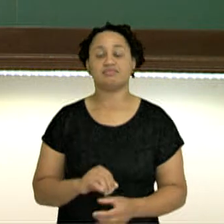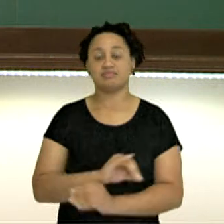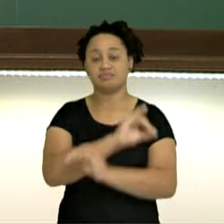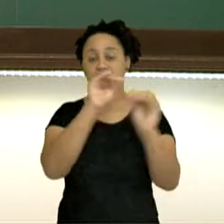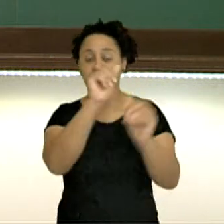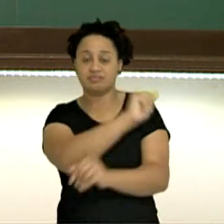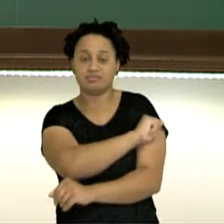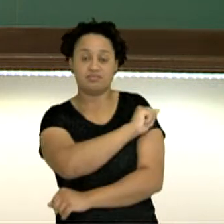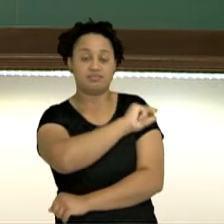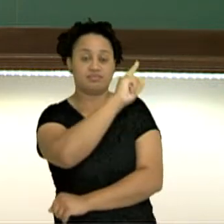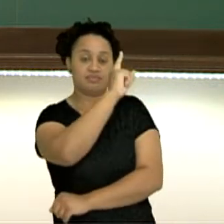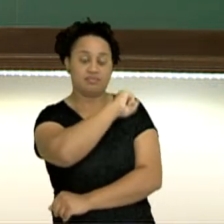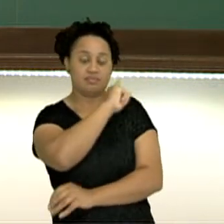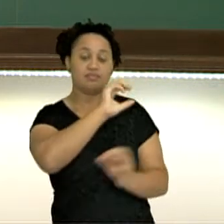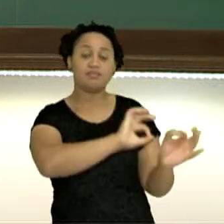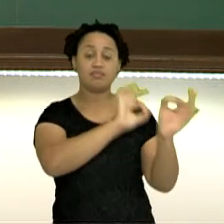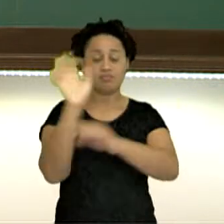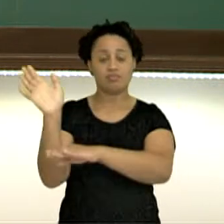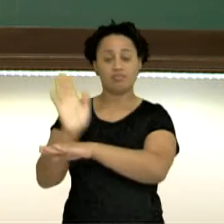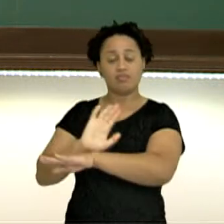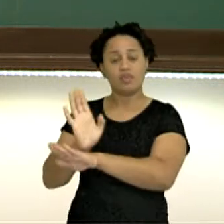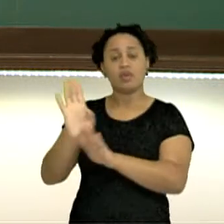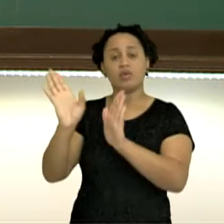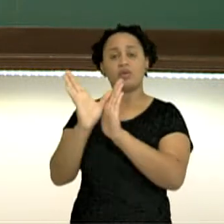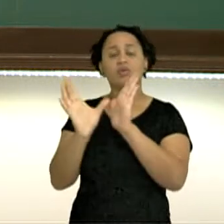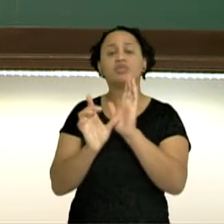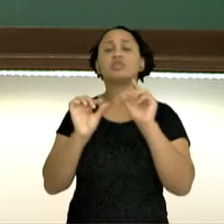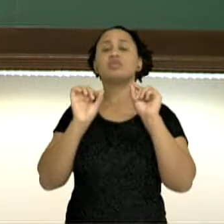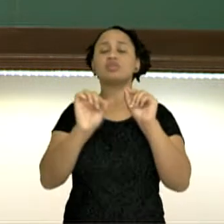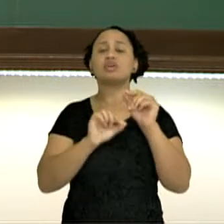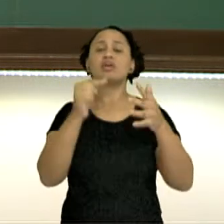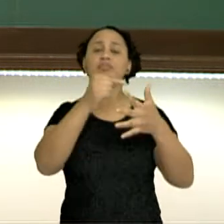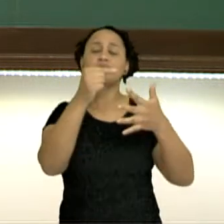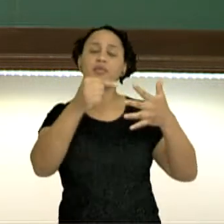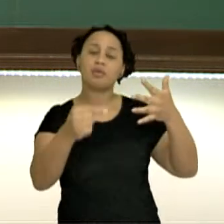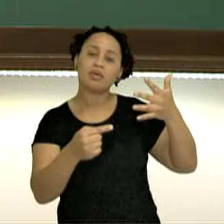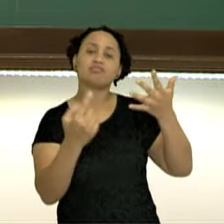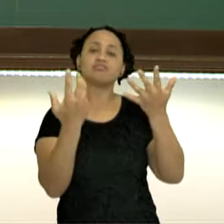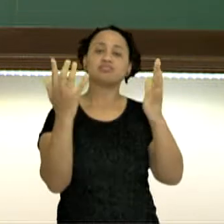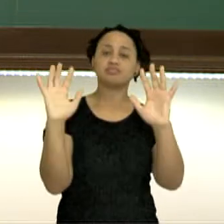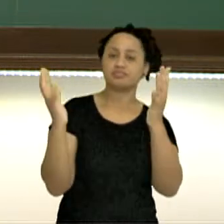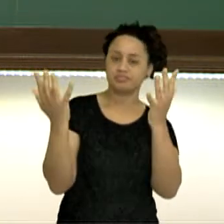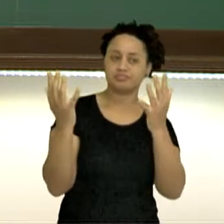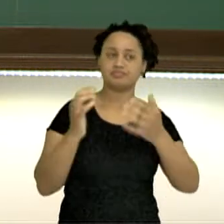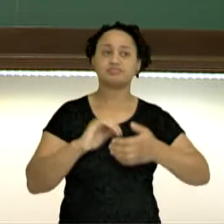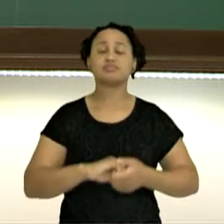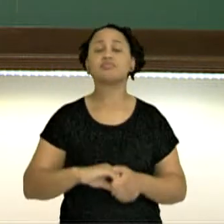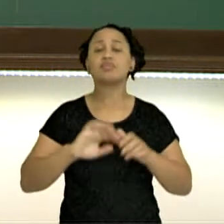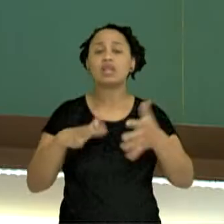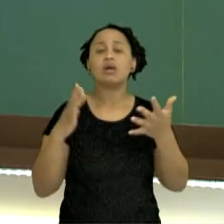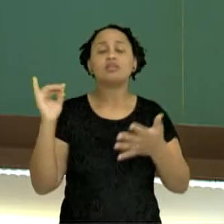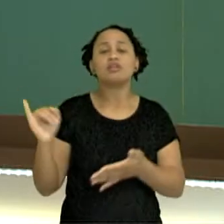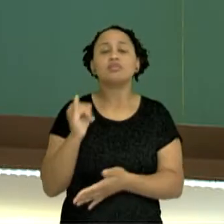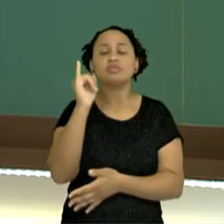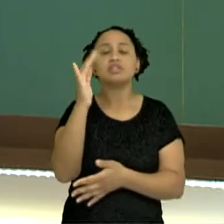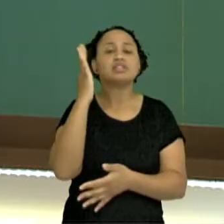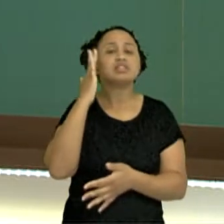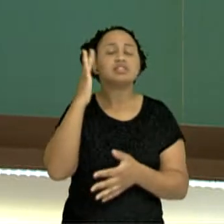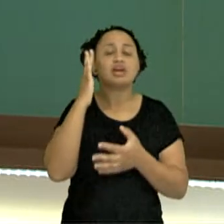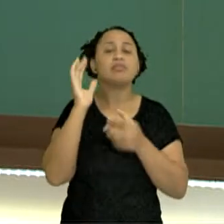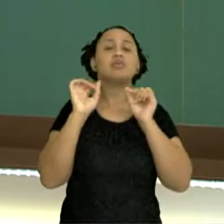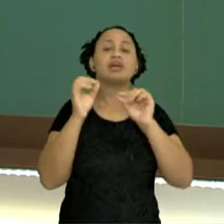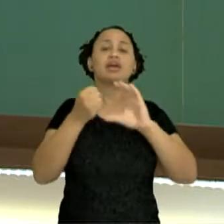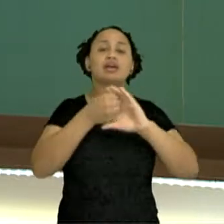Olá, estudantes da primeira série. Neste vídeo vamos falar sobre elementos e fatores do clima. Para isso, é fundamental que a gente